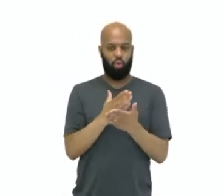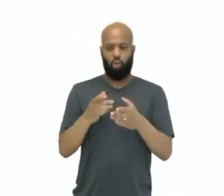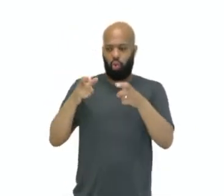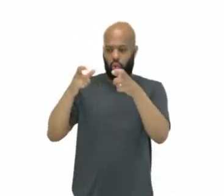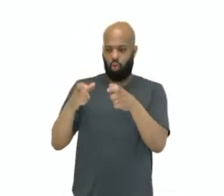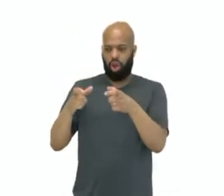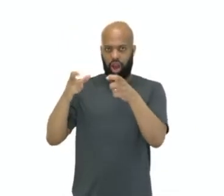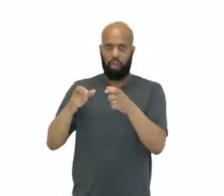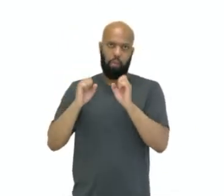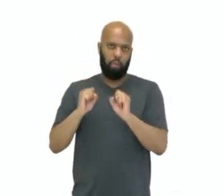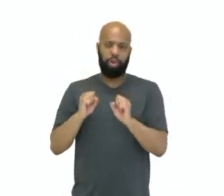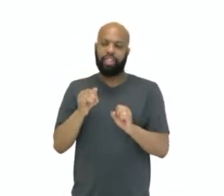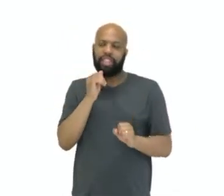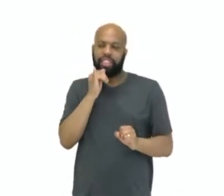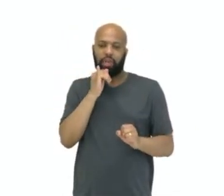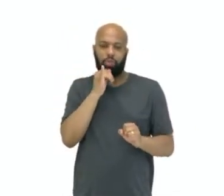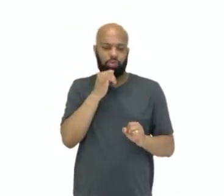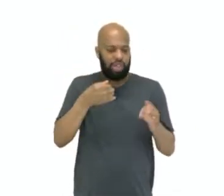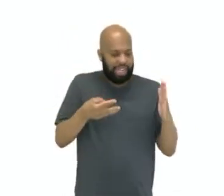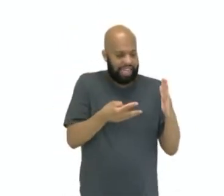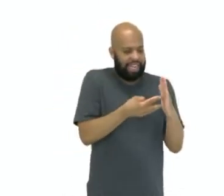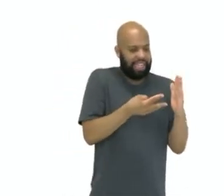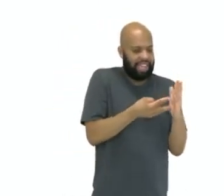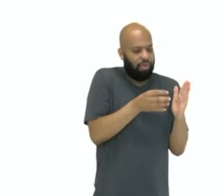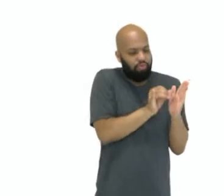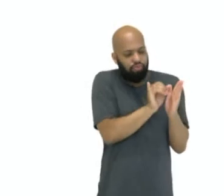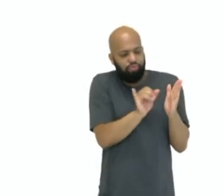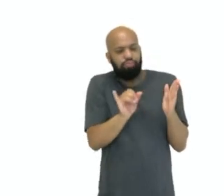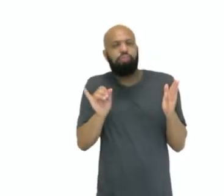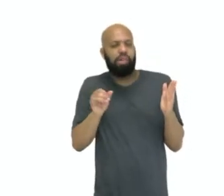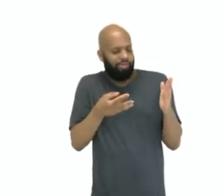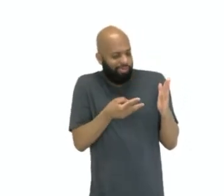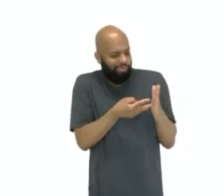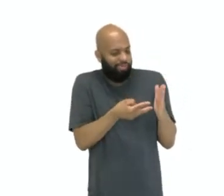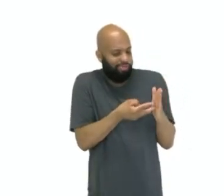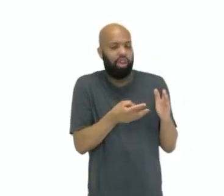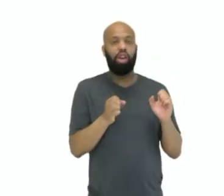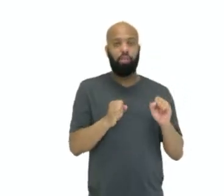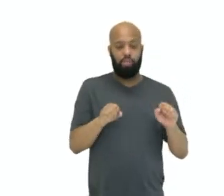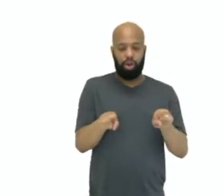ser uma tomada, no caso do nosso pisca-pisca. Pode ser uma